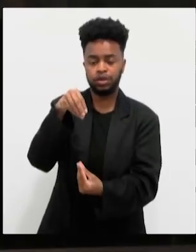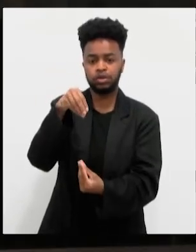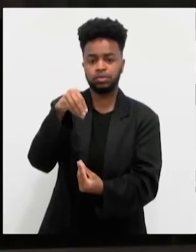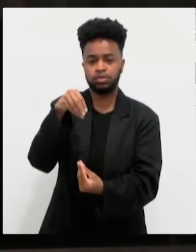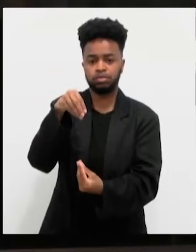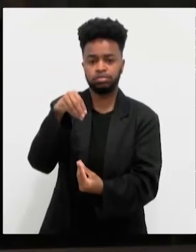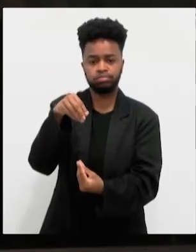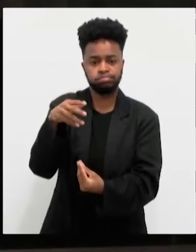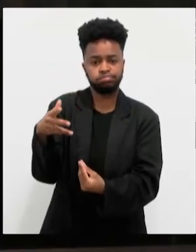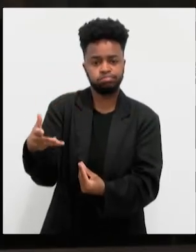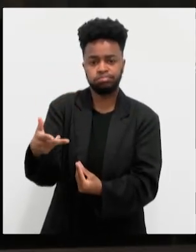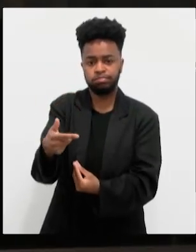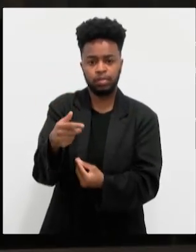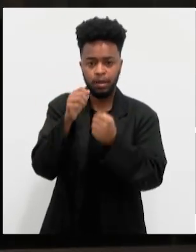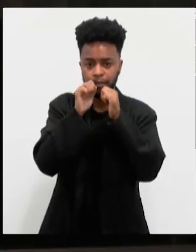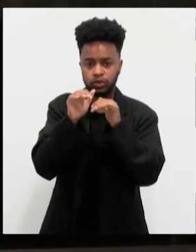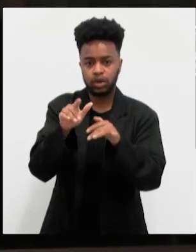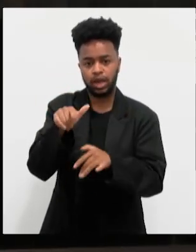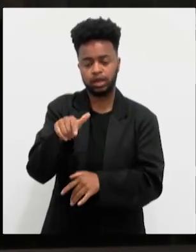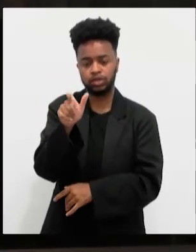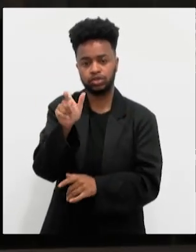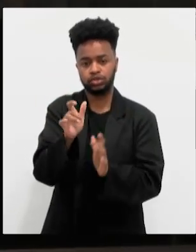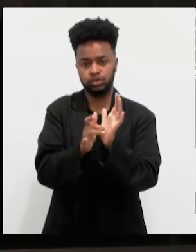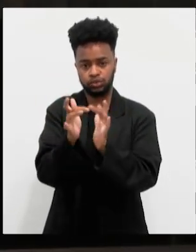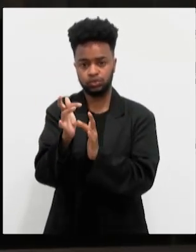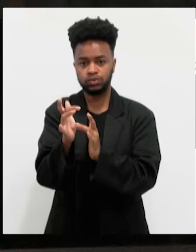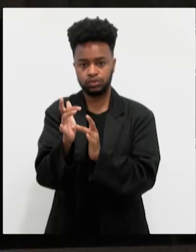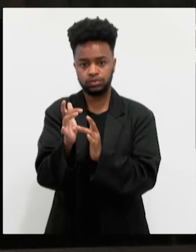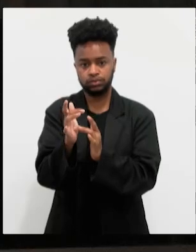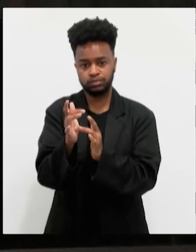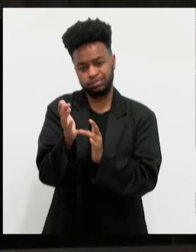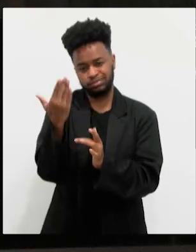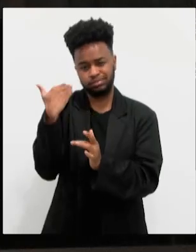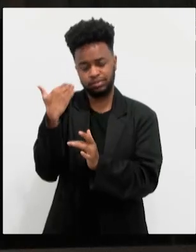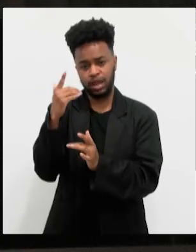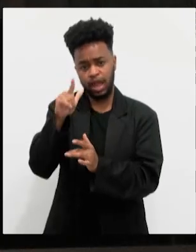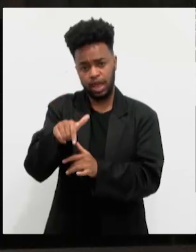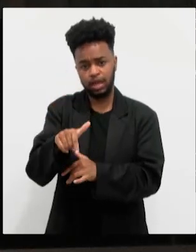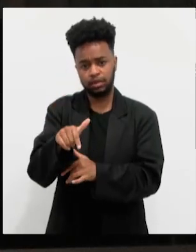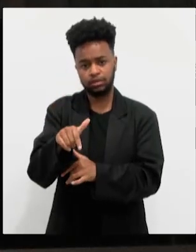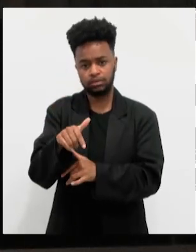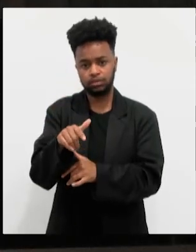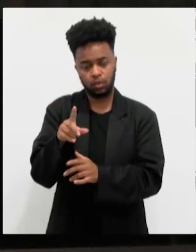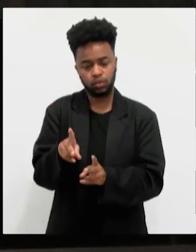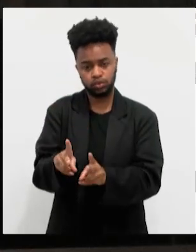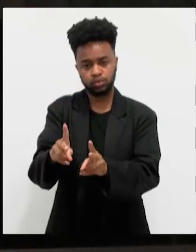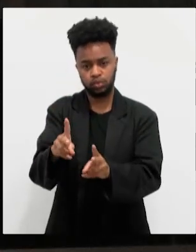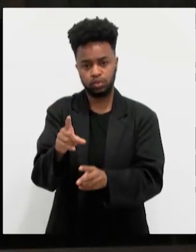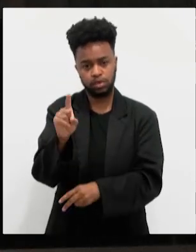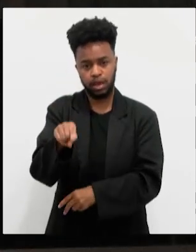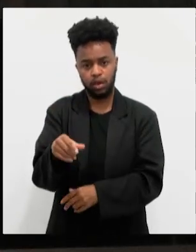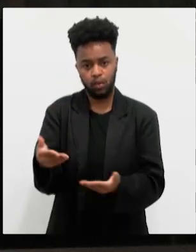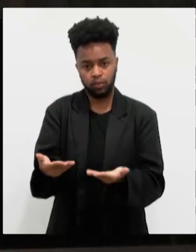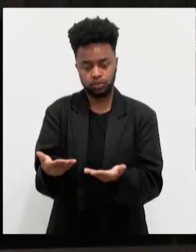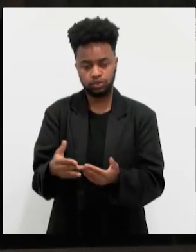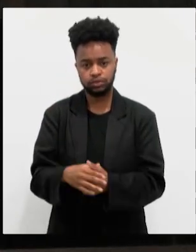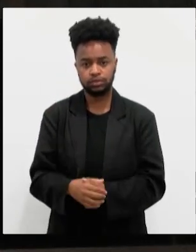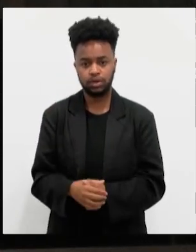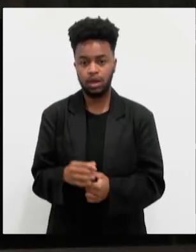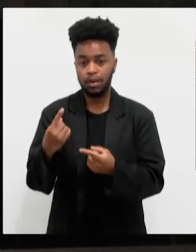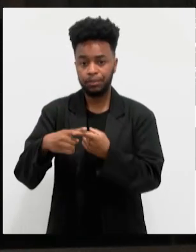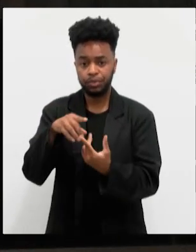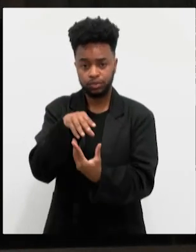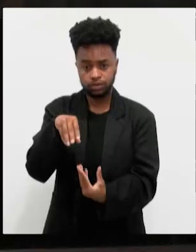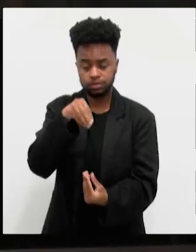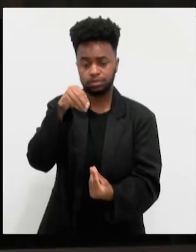iluminadíssimo que é Jesus. Que é, não é que foi, que é Jesus. É um espírito de